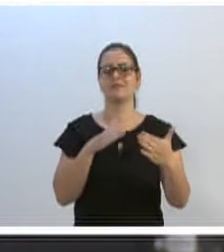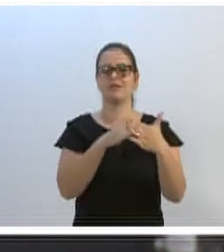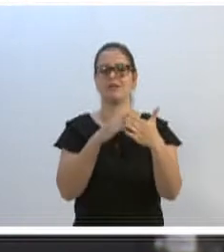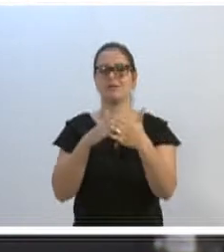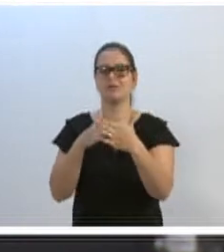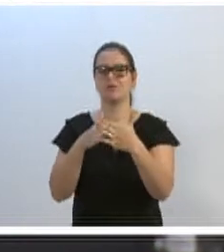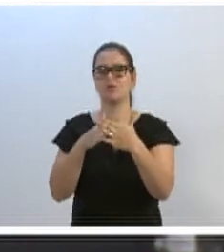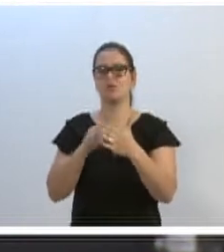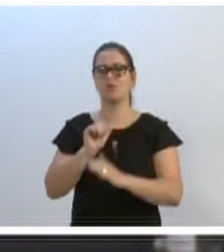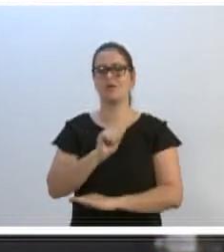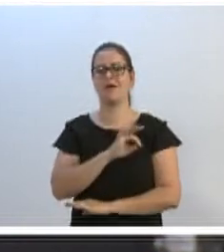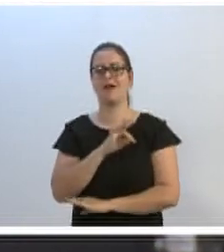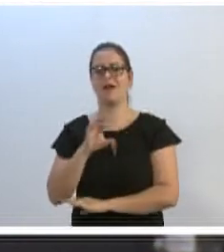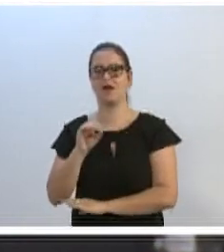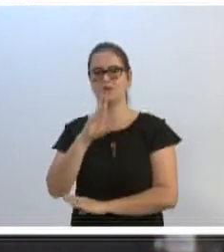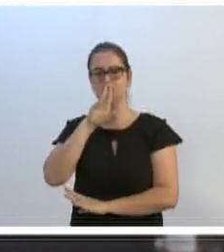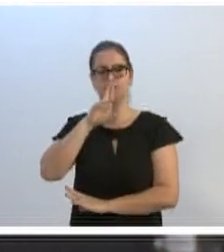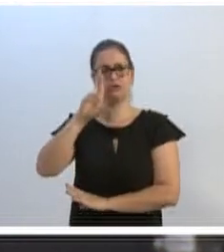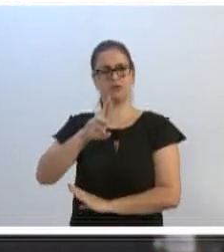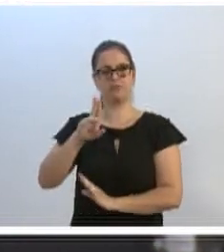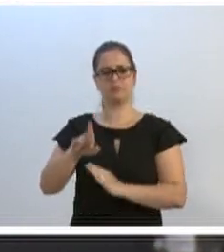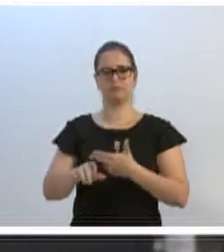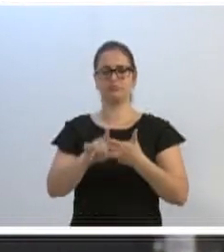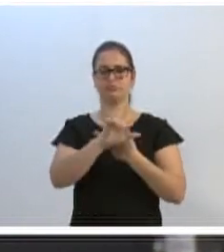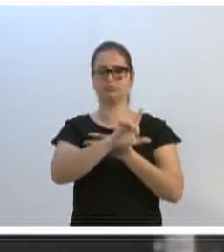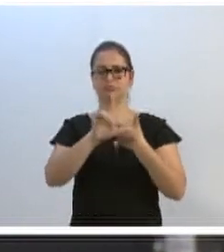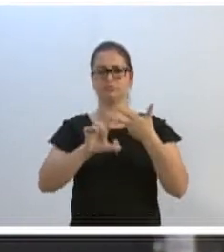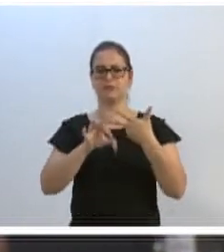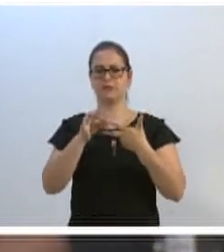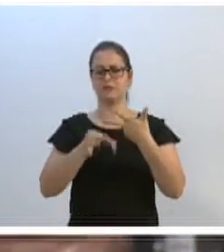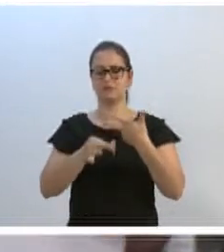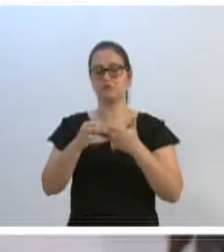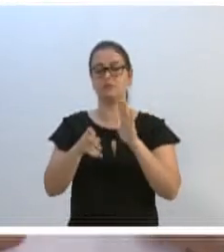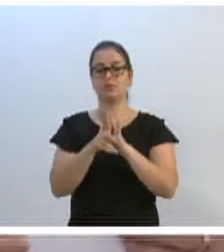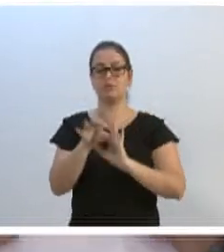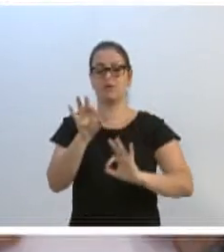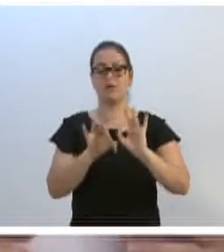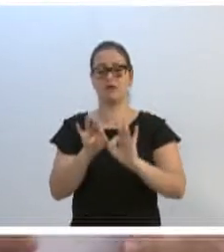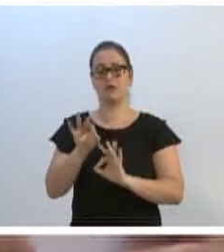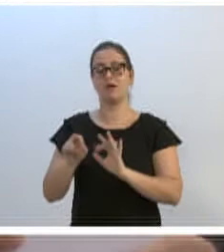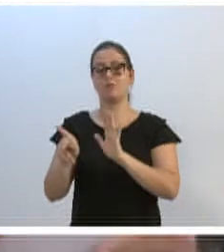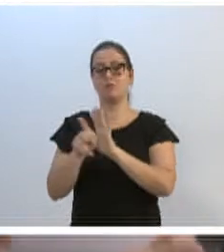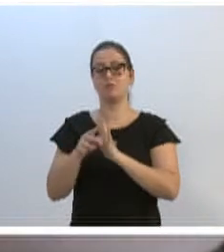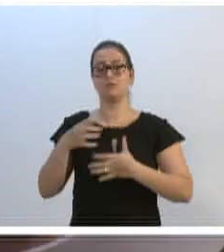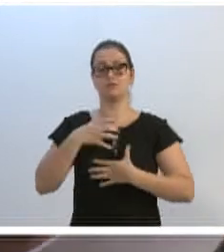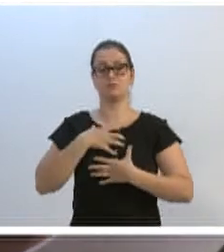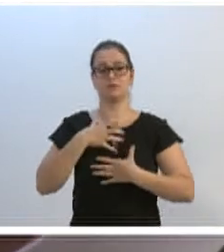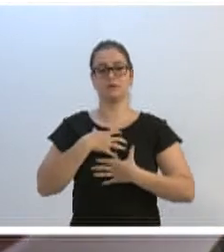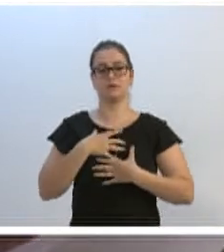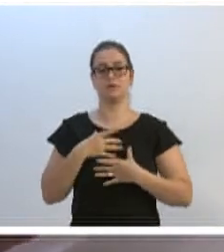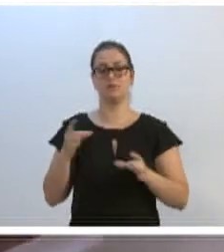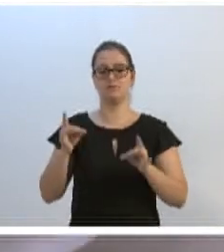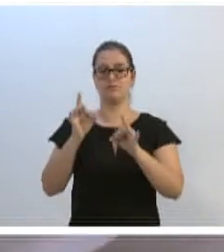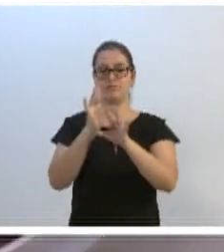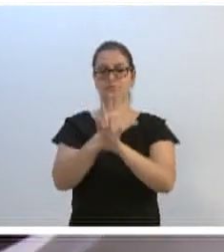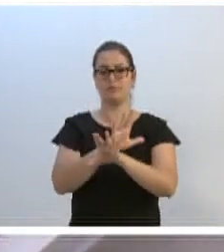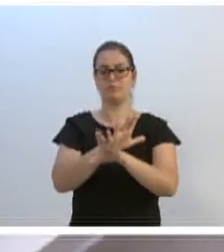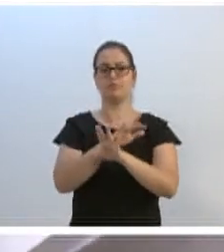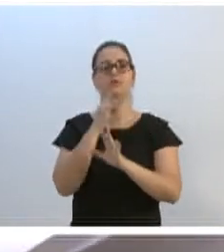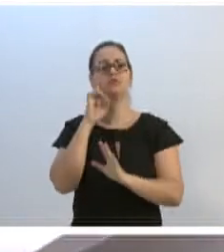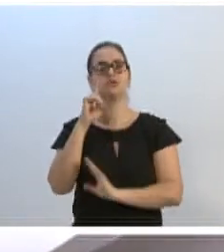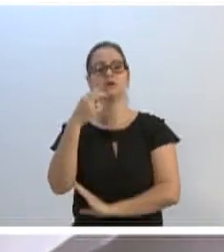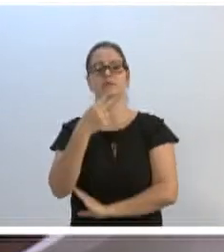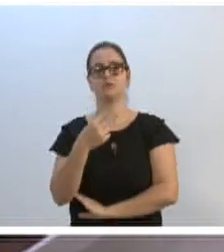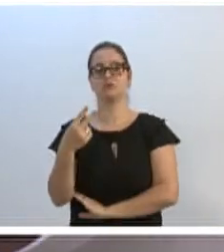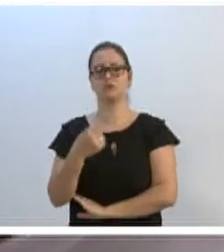por ato do chefe do Poder Executivo para fins de regularização em situação consolidada até a data de 22 de dezembro